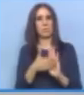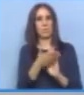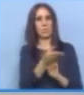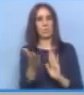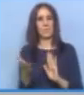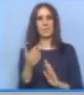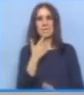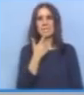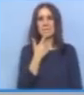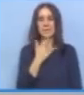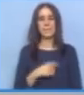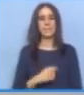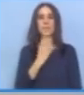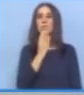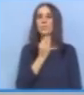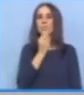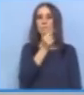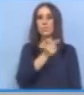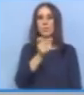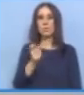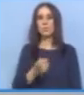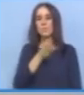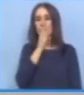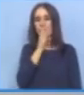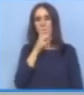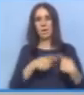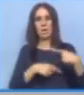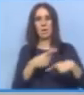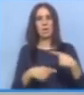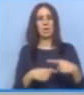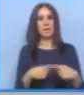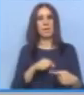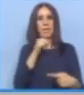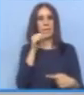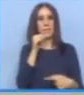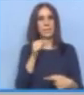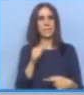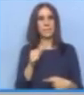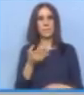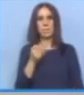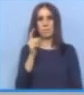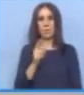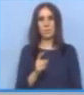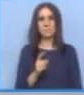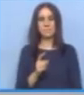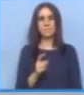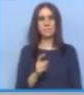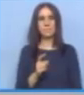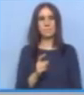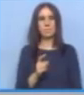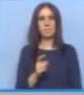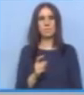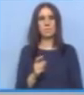isto significa? Os judeus estavam habituados a sacudir o pó das